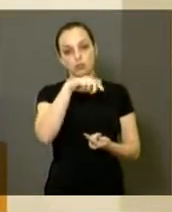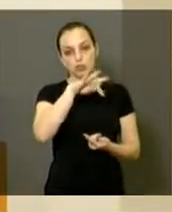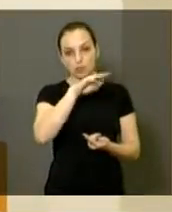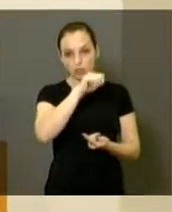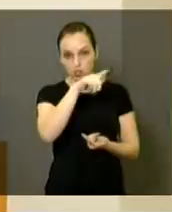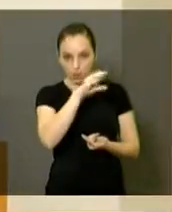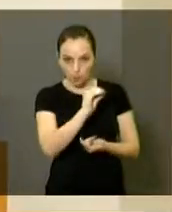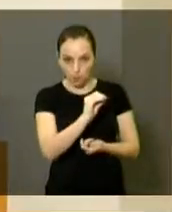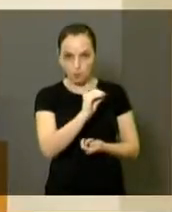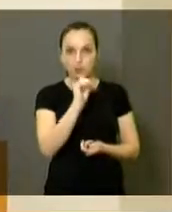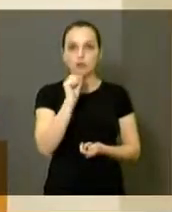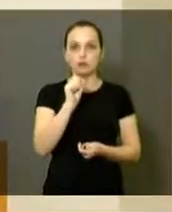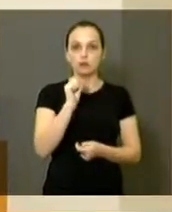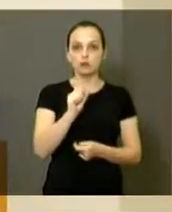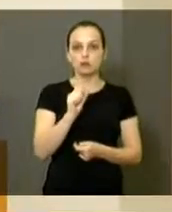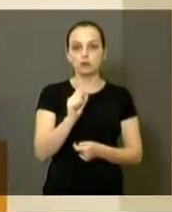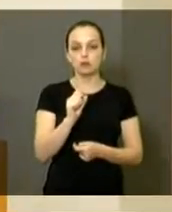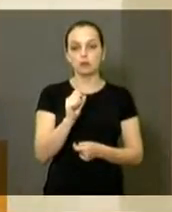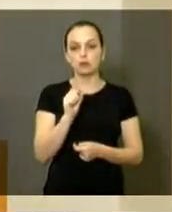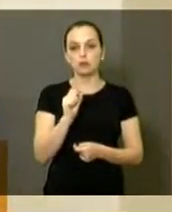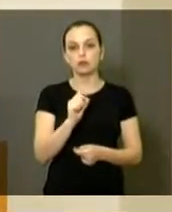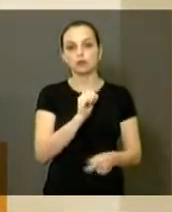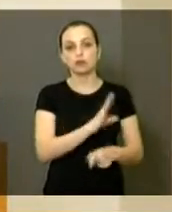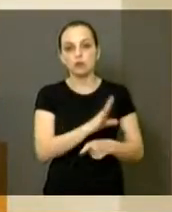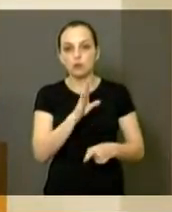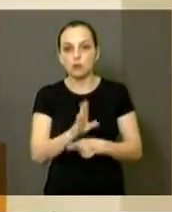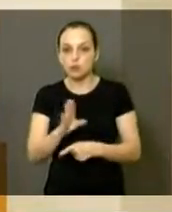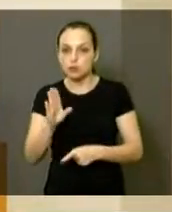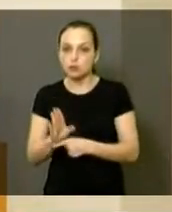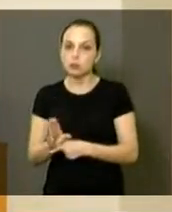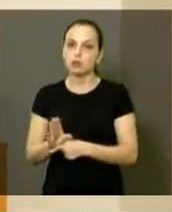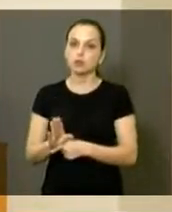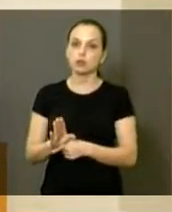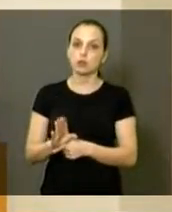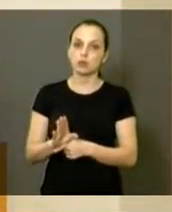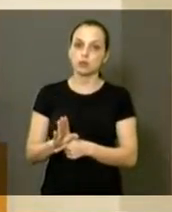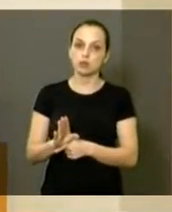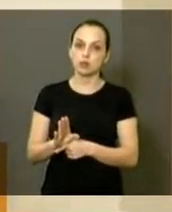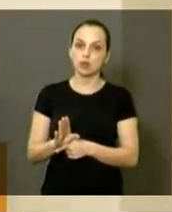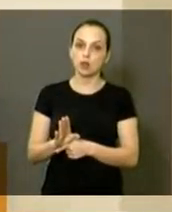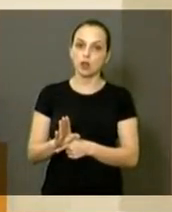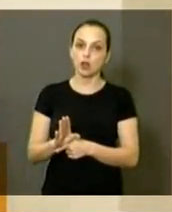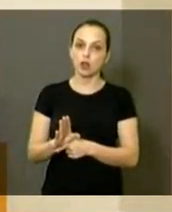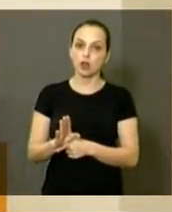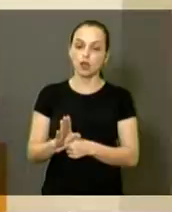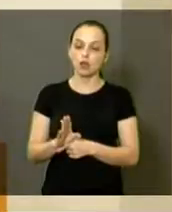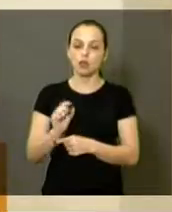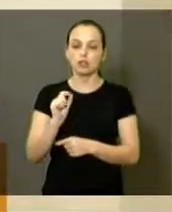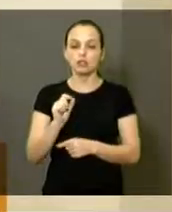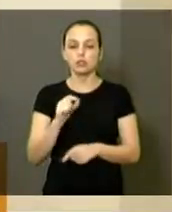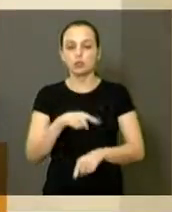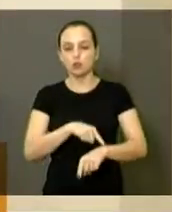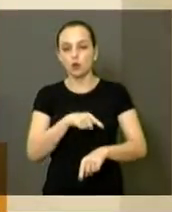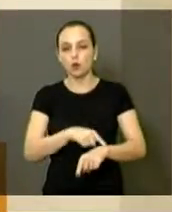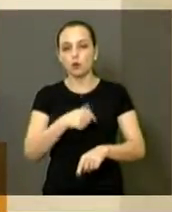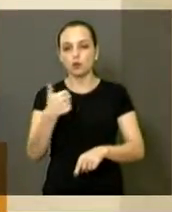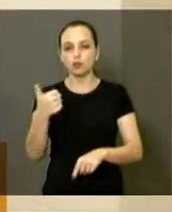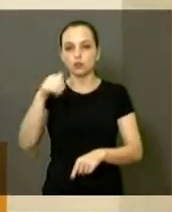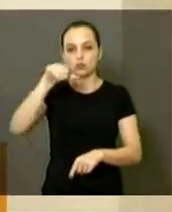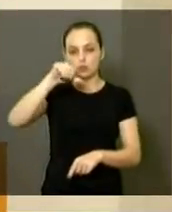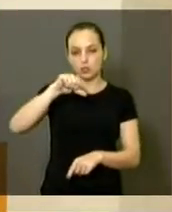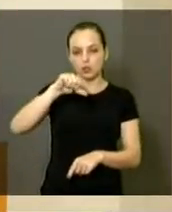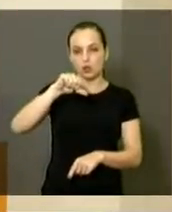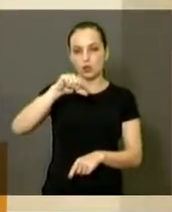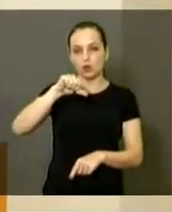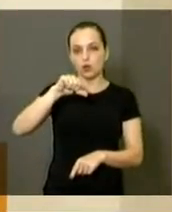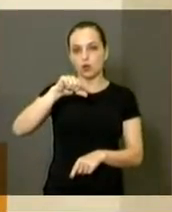der tempo, vão lá para o Gigantão. Vamos ajudar o vôlei. É 7h30, né? Eu acho que marcaram para 7, mas acaba